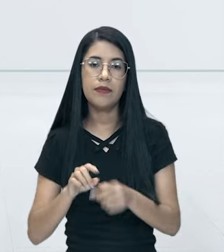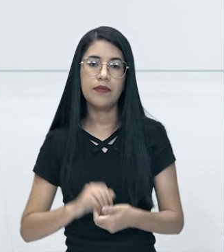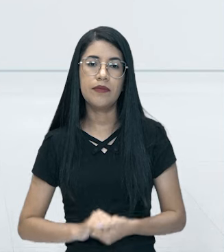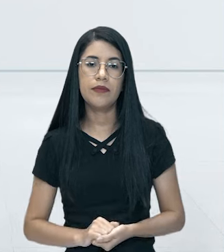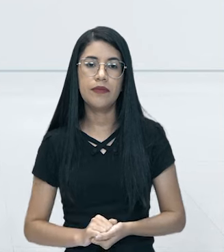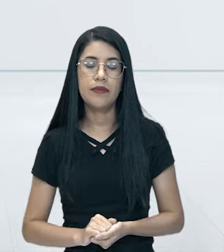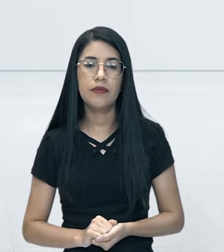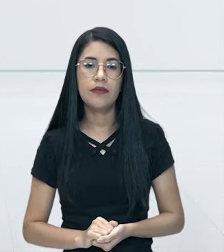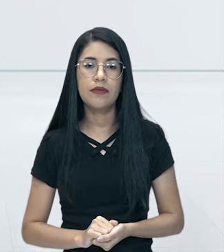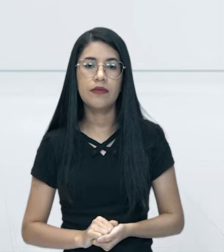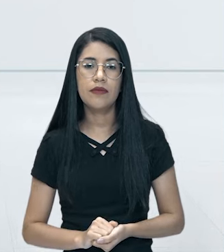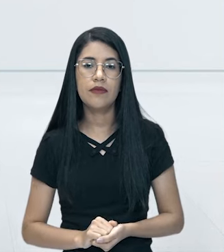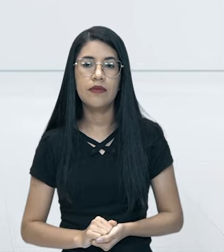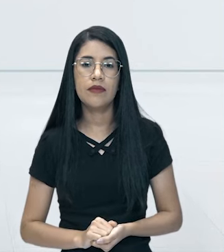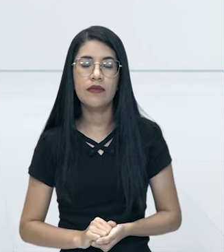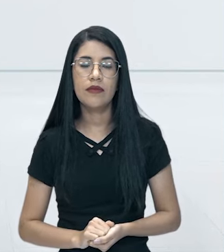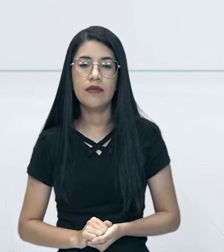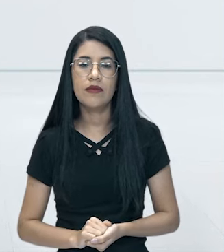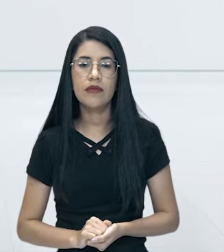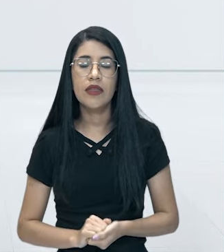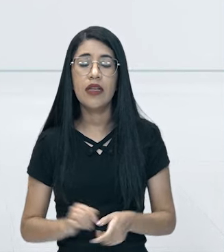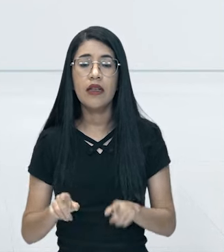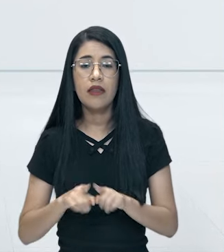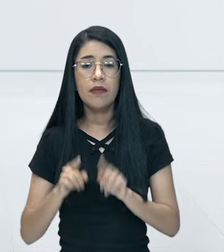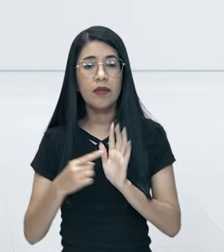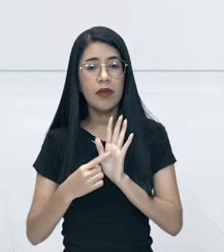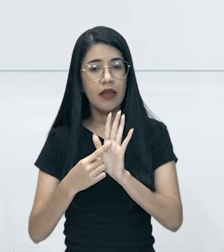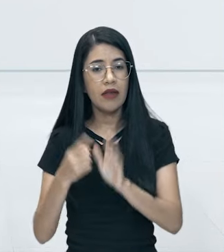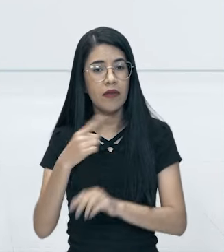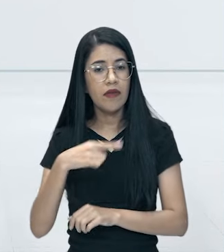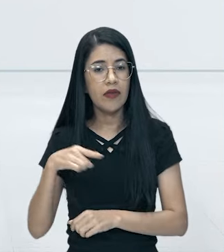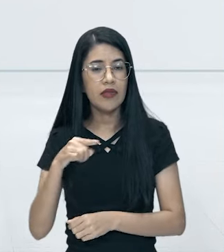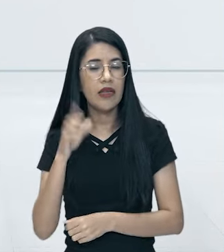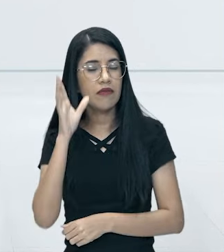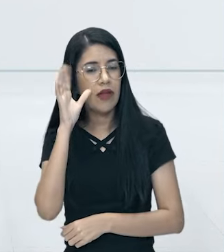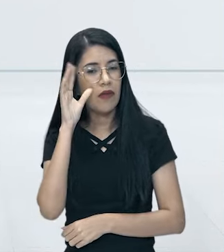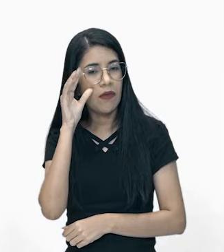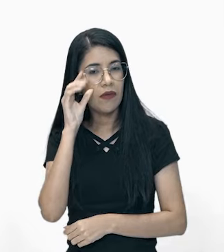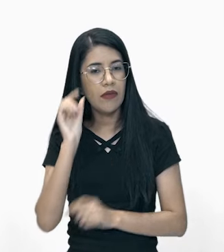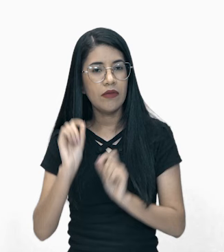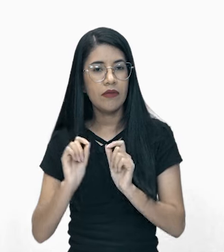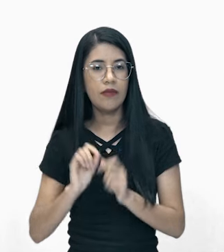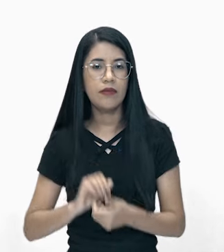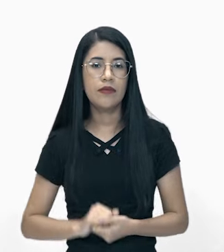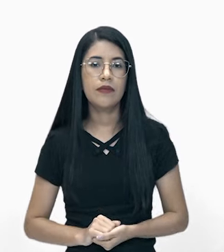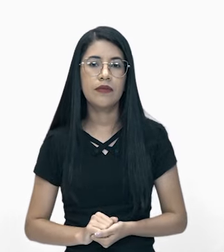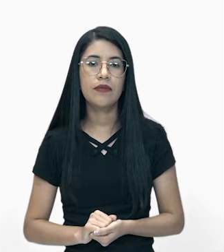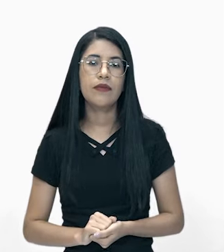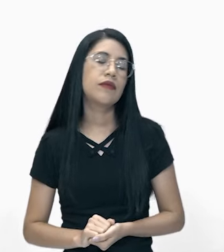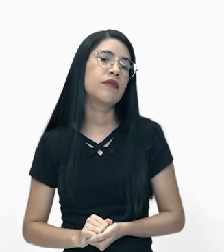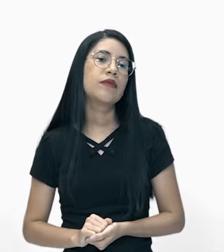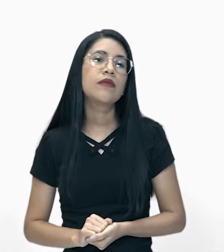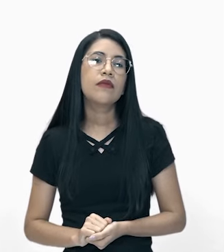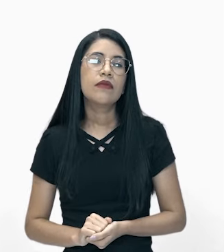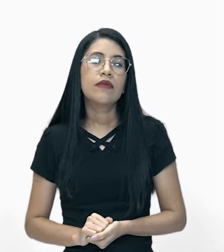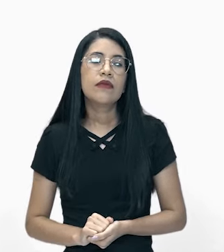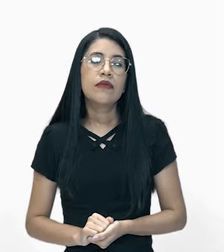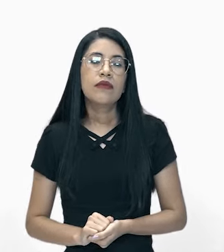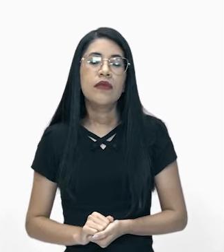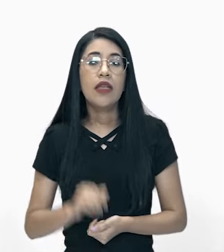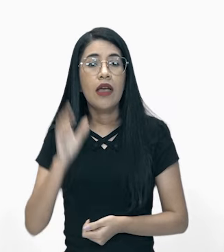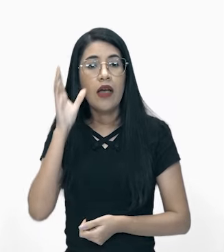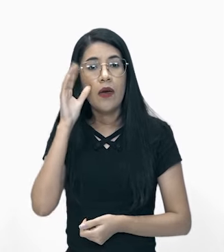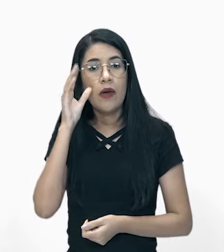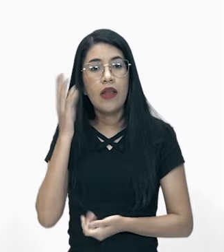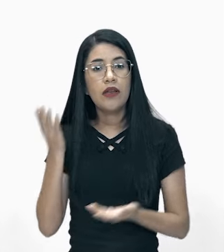ressonância. E eu trouxe para vocês também uma curiosidade, olha só. A curiosidade do